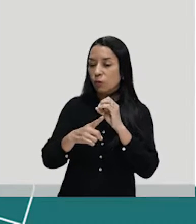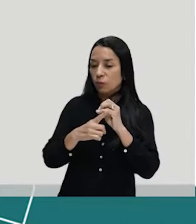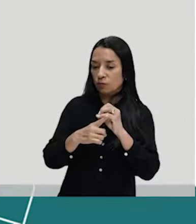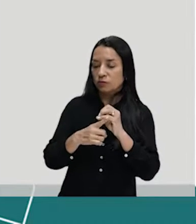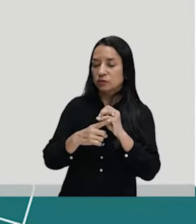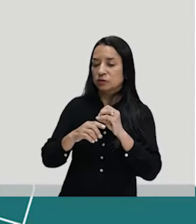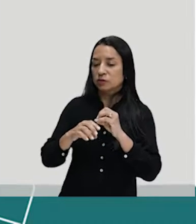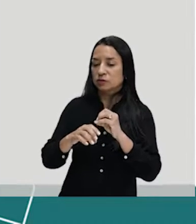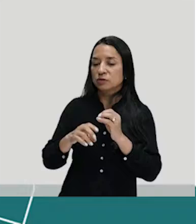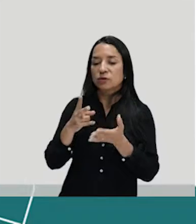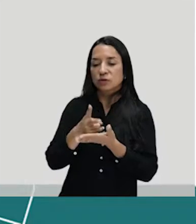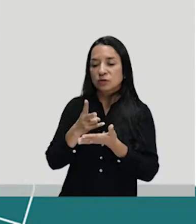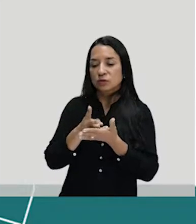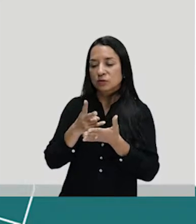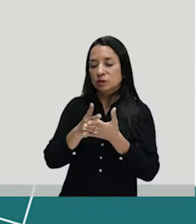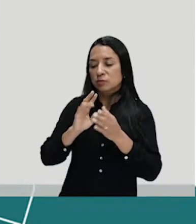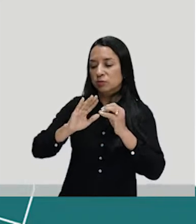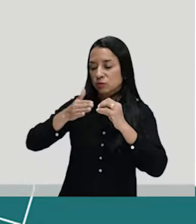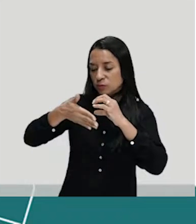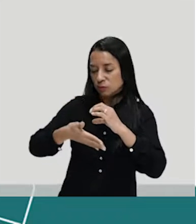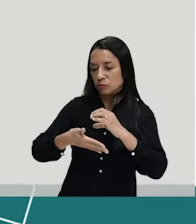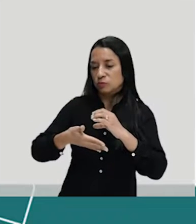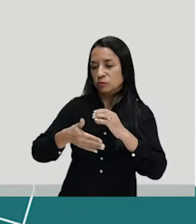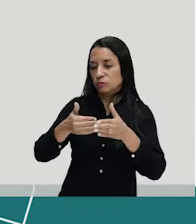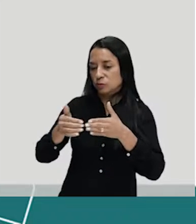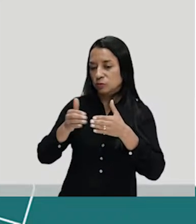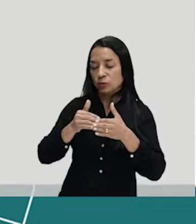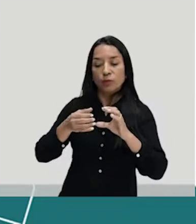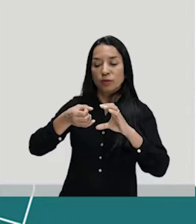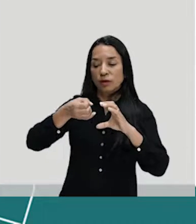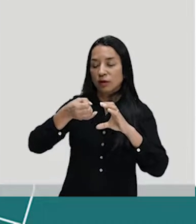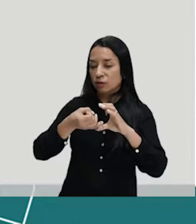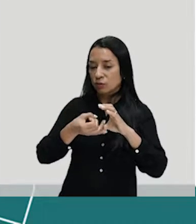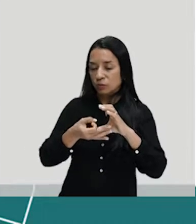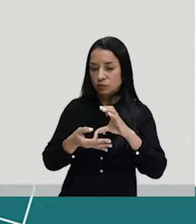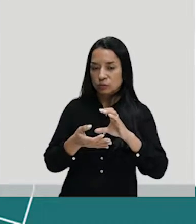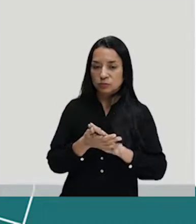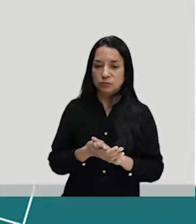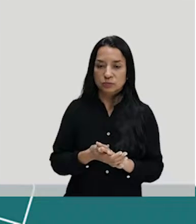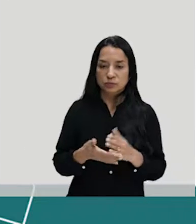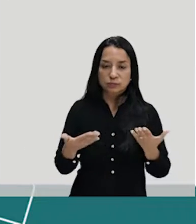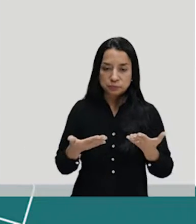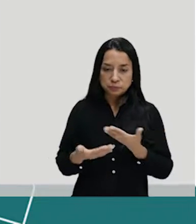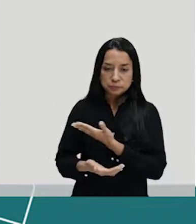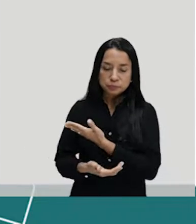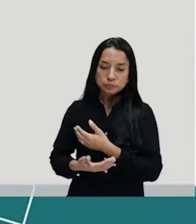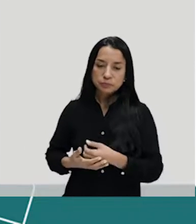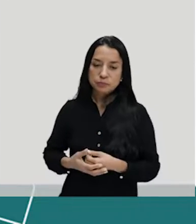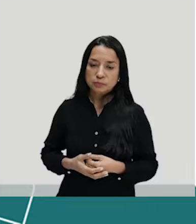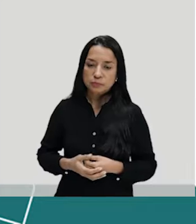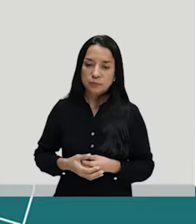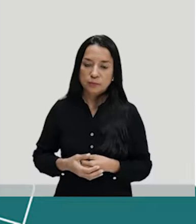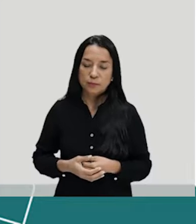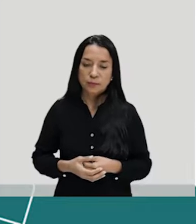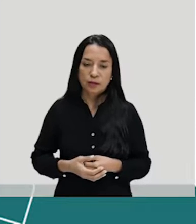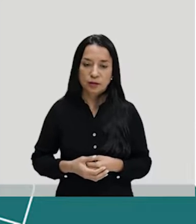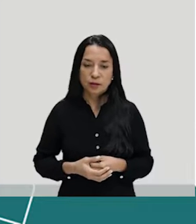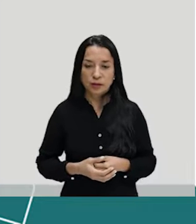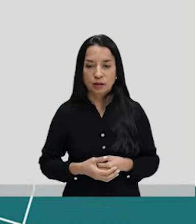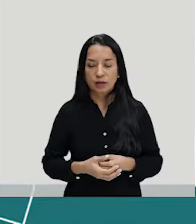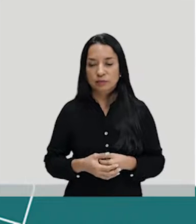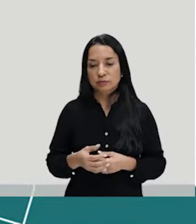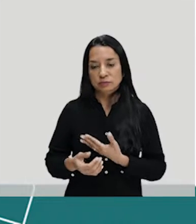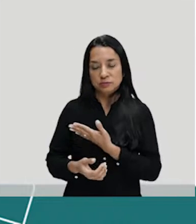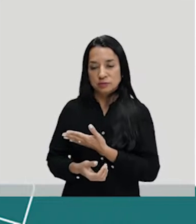vai ser vai sempre ser subconjunto de qualquer conjunto possui Vamos falar agora do conjunto das partes gente muito embora aqui